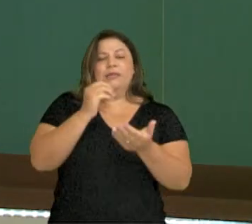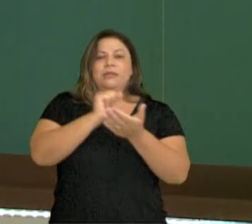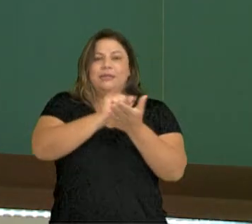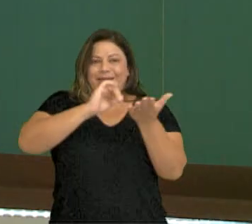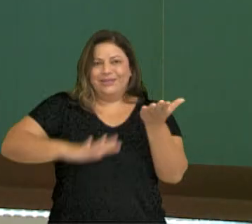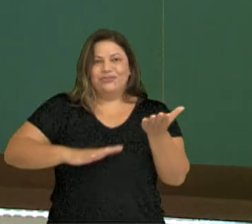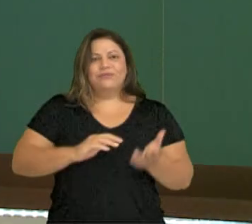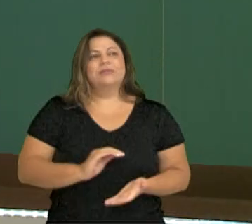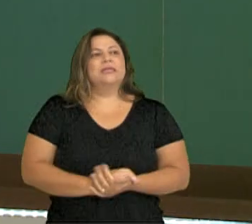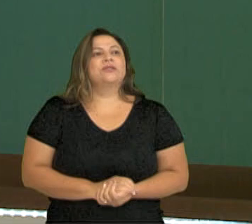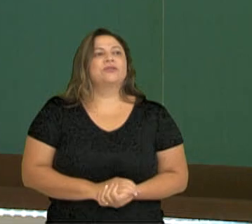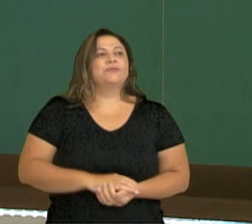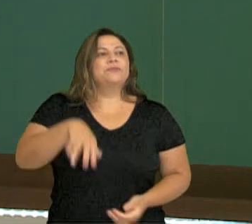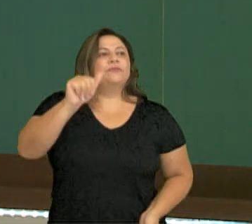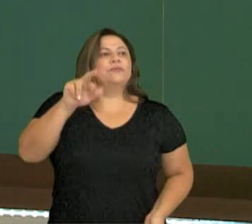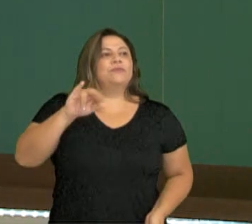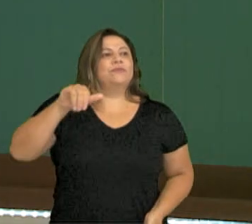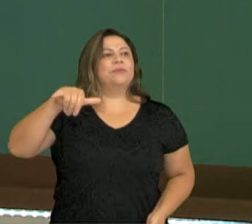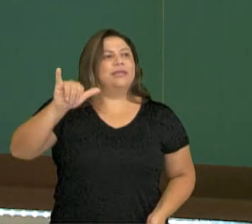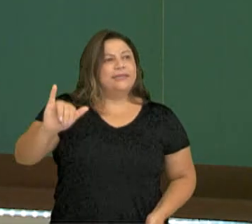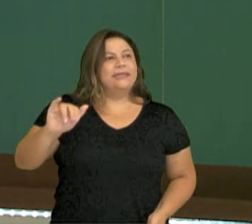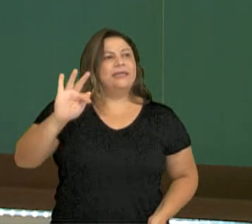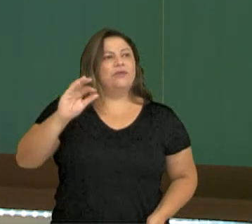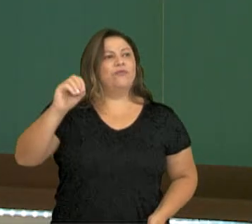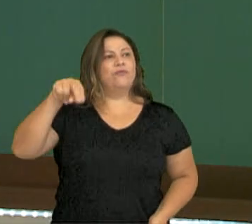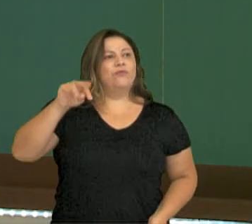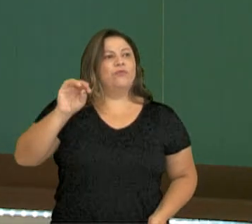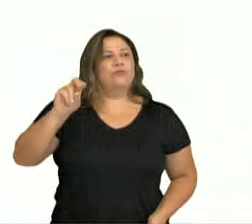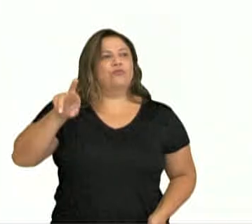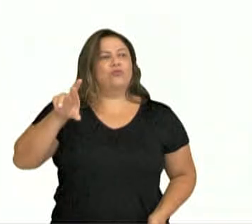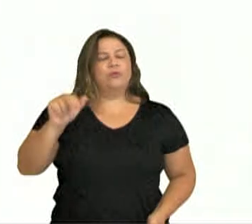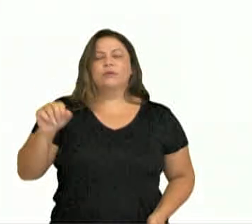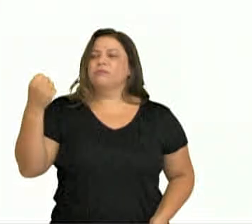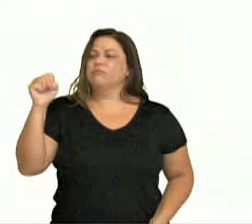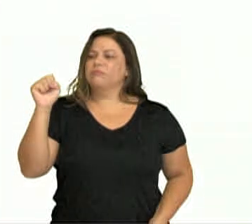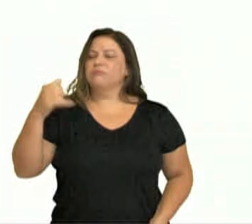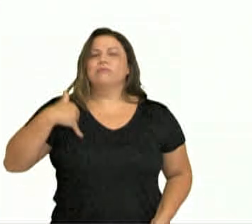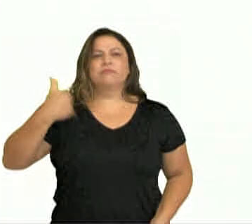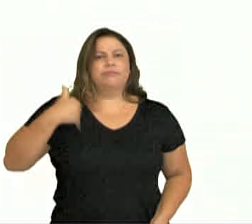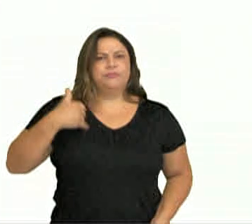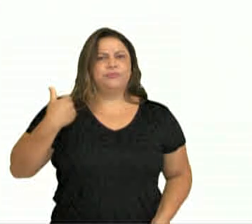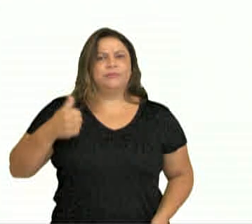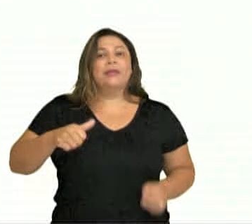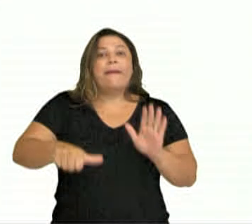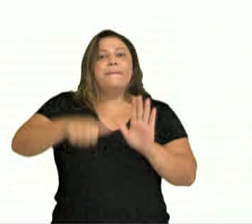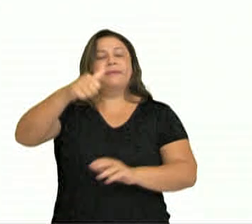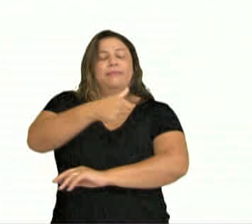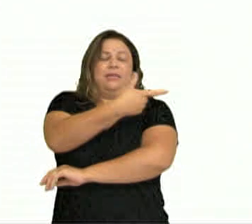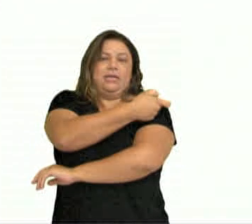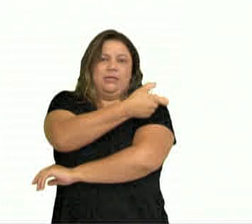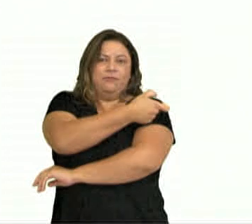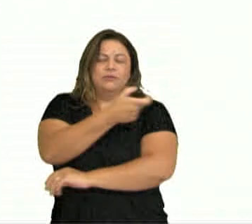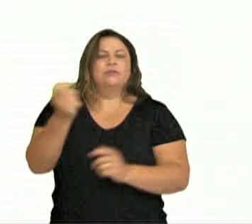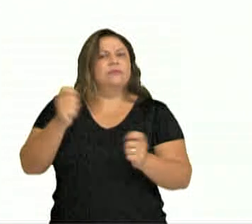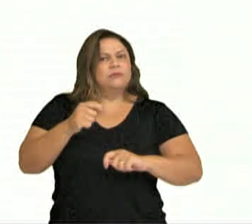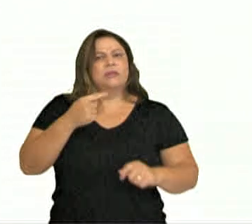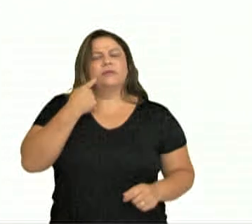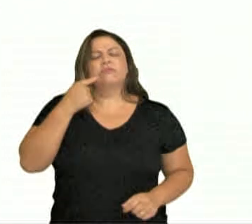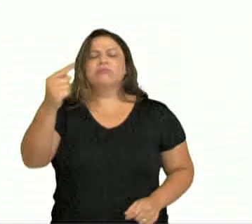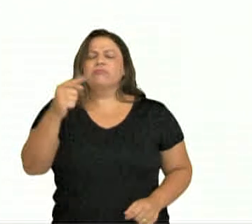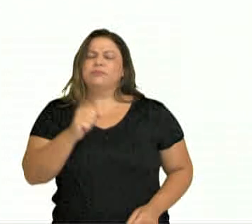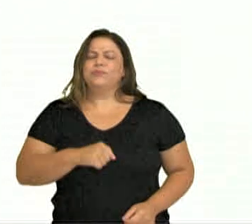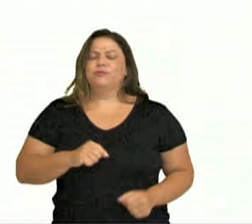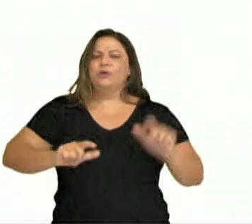só. Ari Fontoura, de 88 anos, após tomar a primeira dose da vacina contra a Covid-19, foi repórter por um dia no